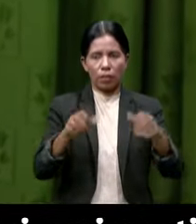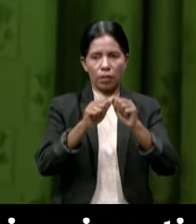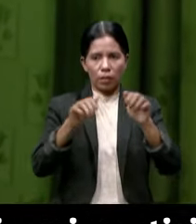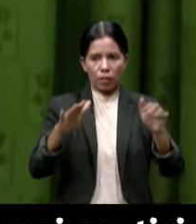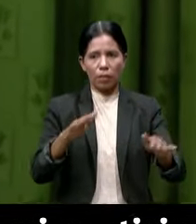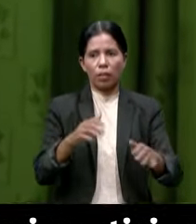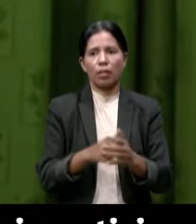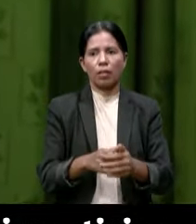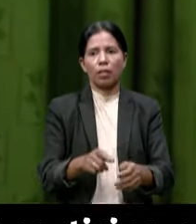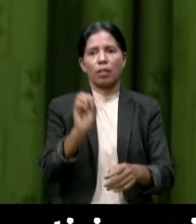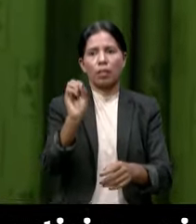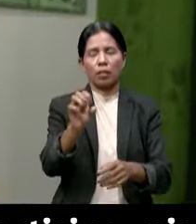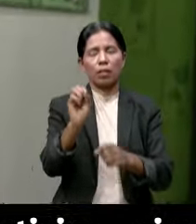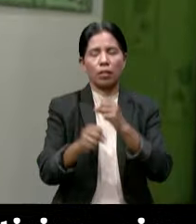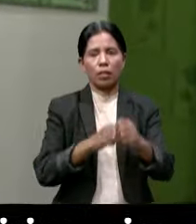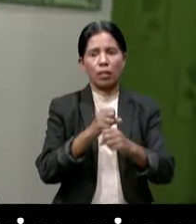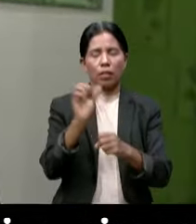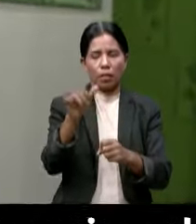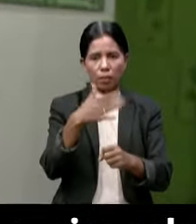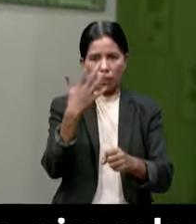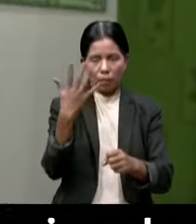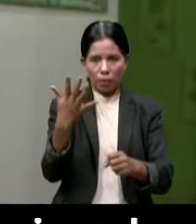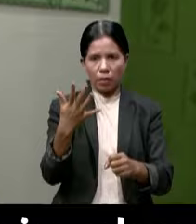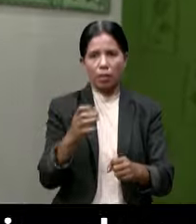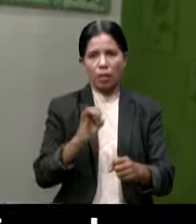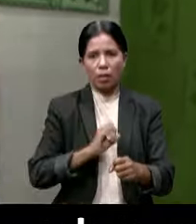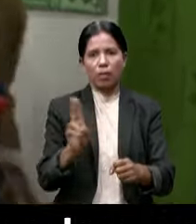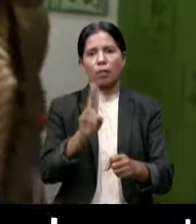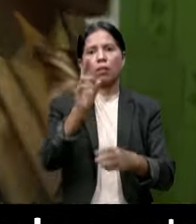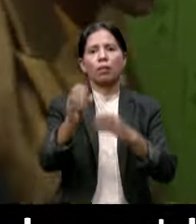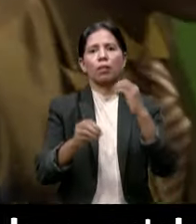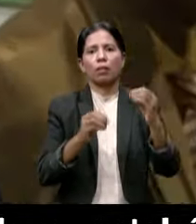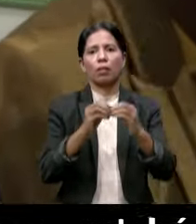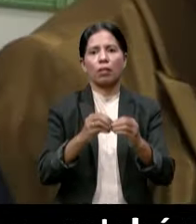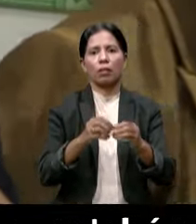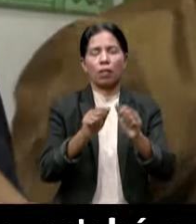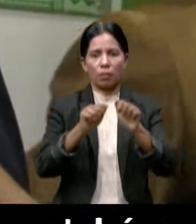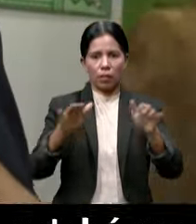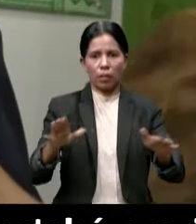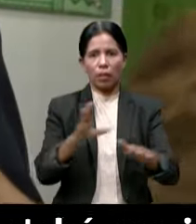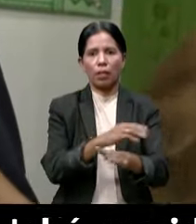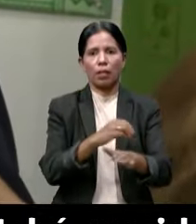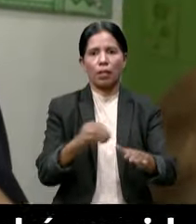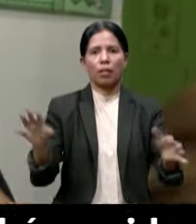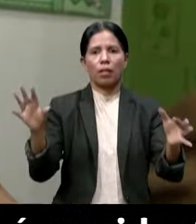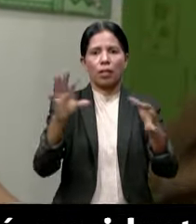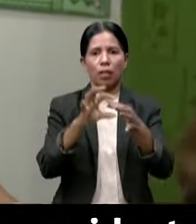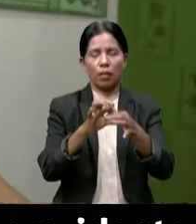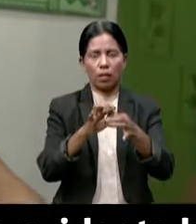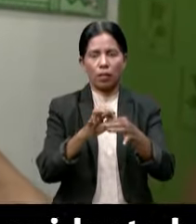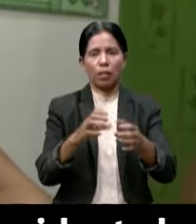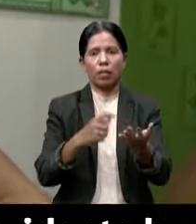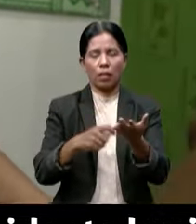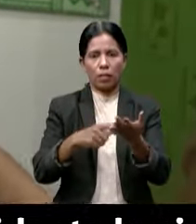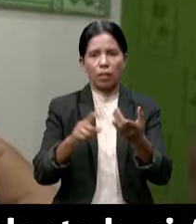quase 15 anos né agora a gera ele é parte da administração nem mais liga ou técnico nem